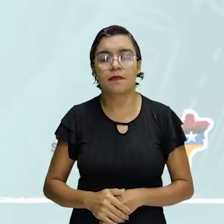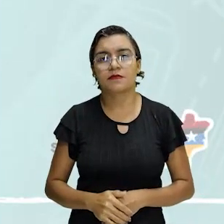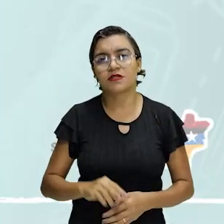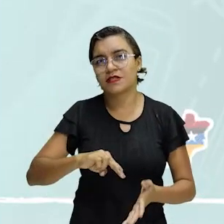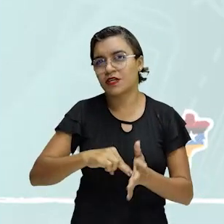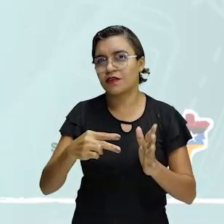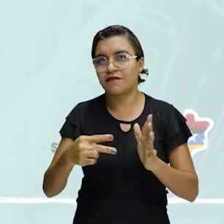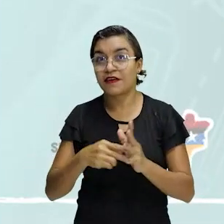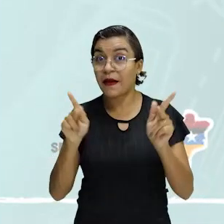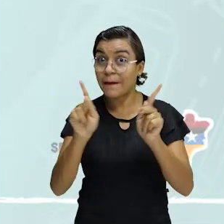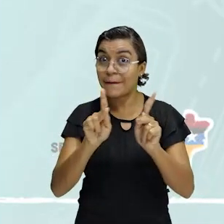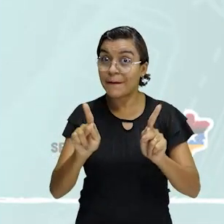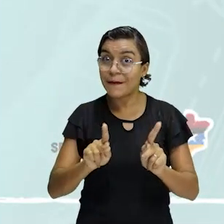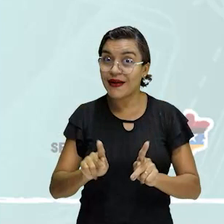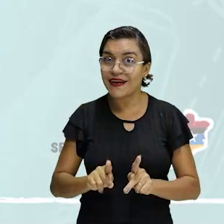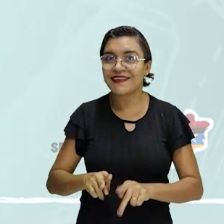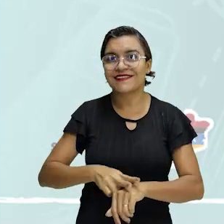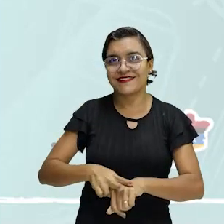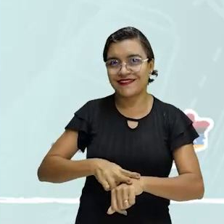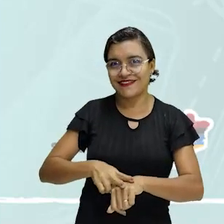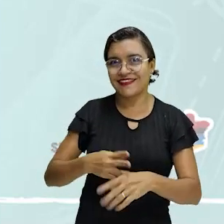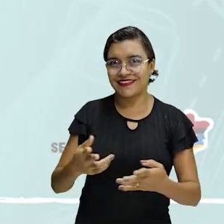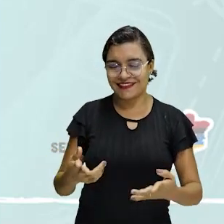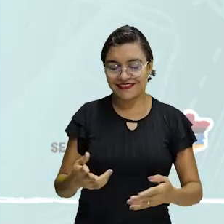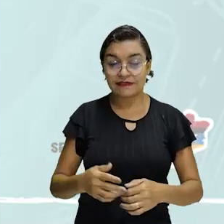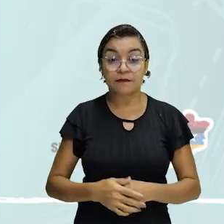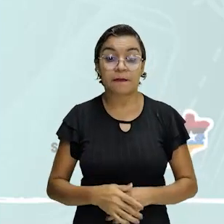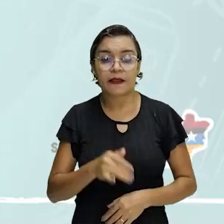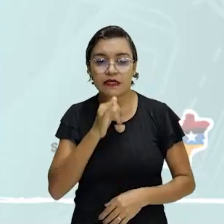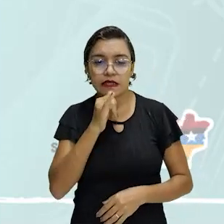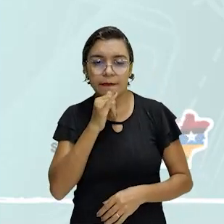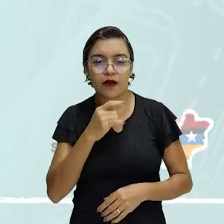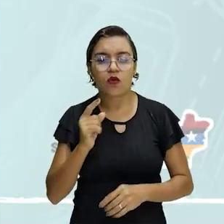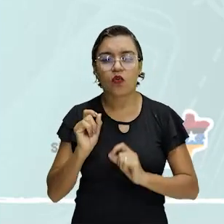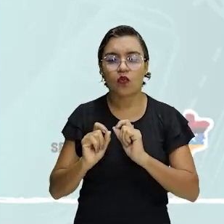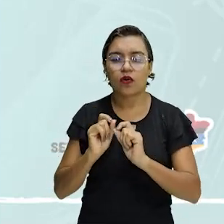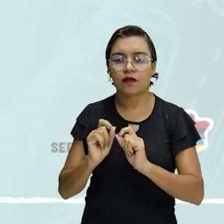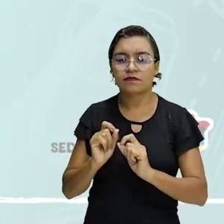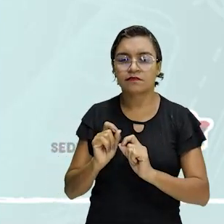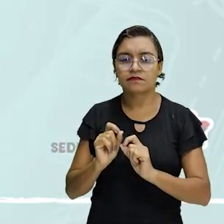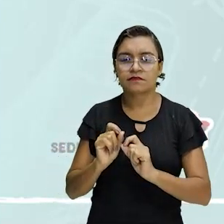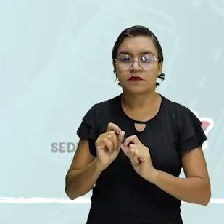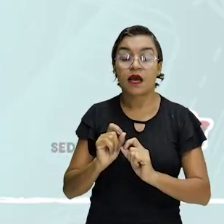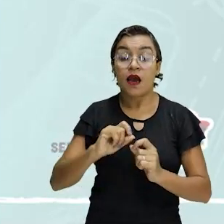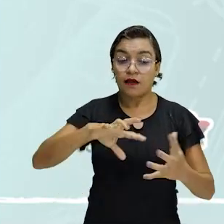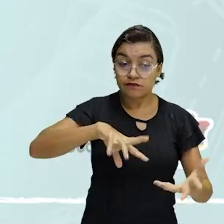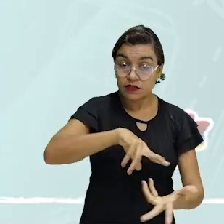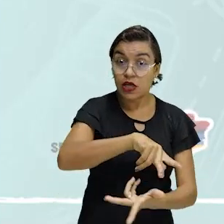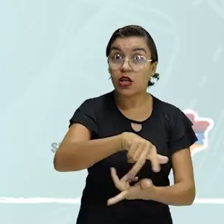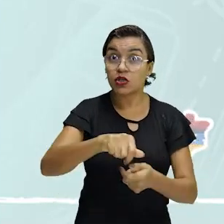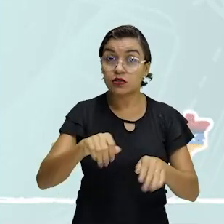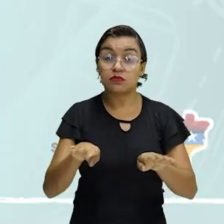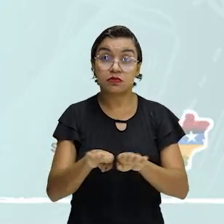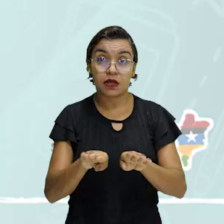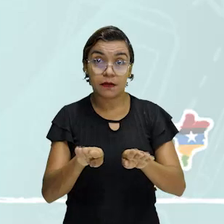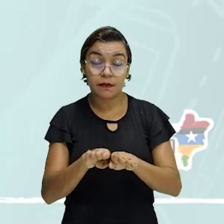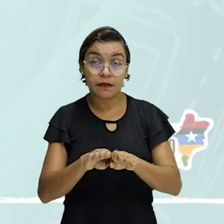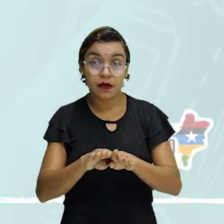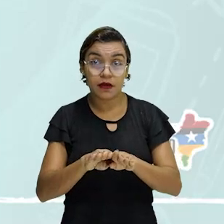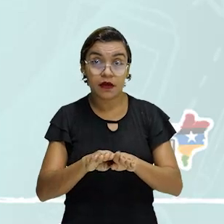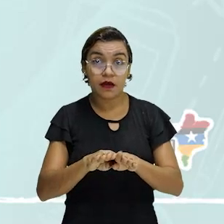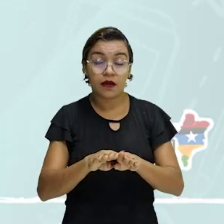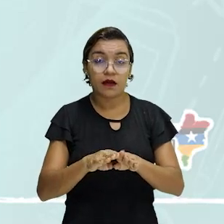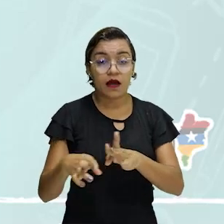Verde, né? O Greenpeace é uma organização global, também internacional, portanto, cuja missão é proteger o meio